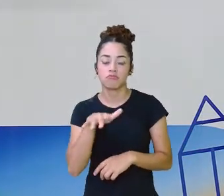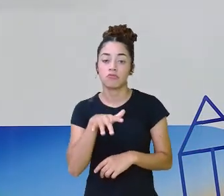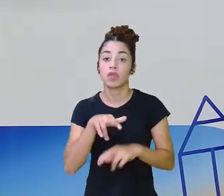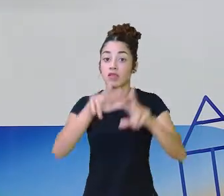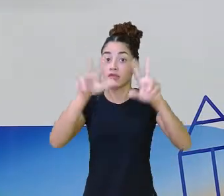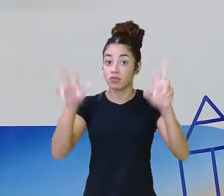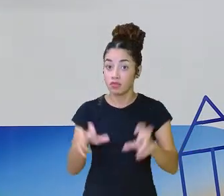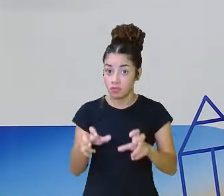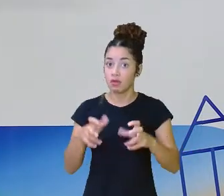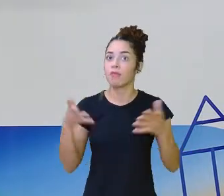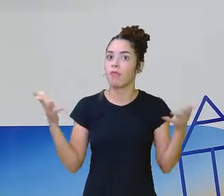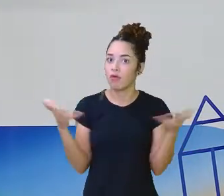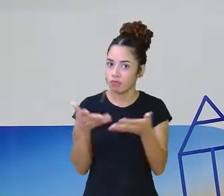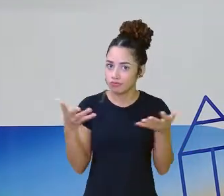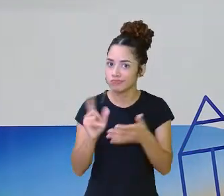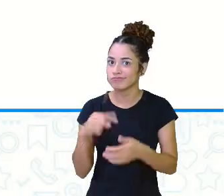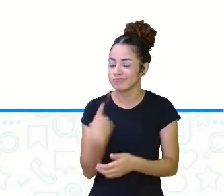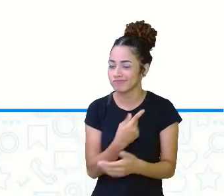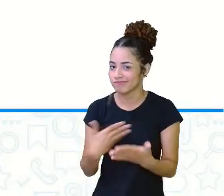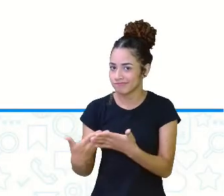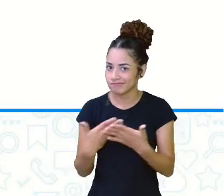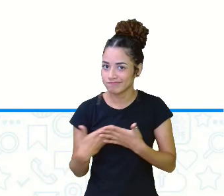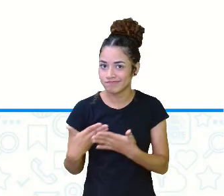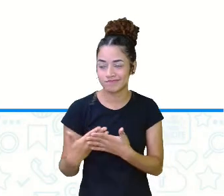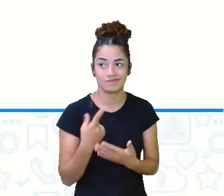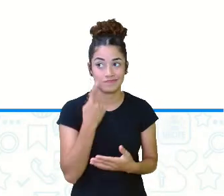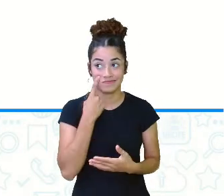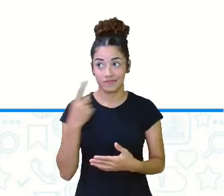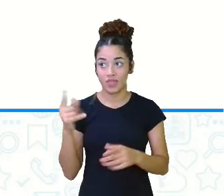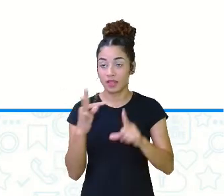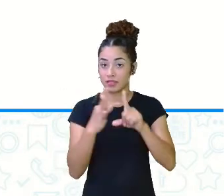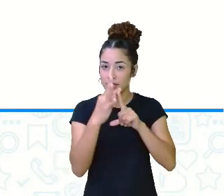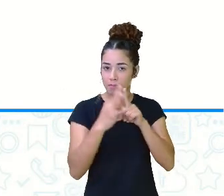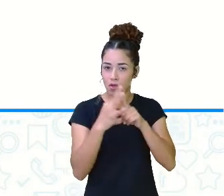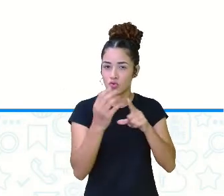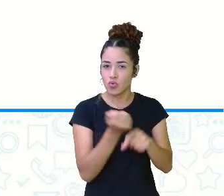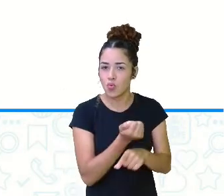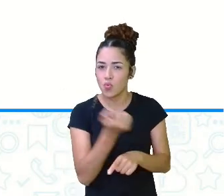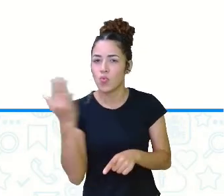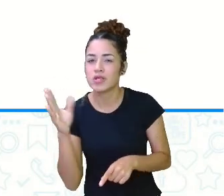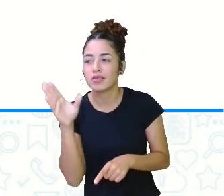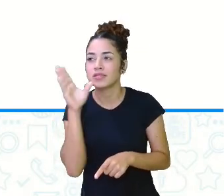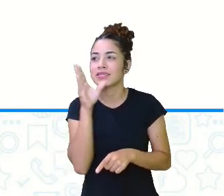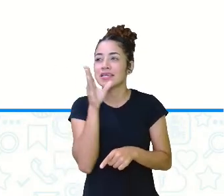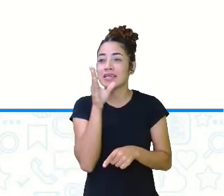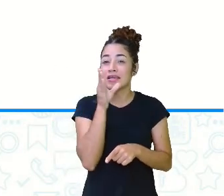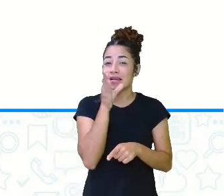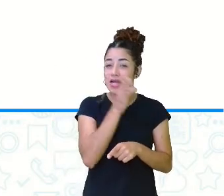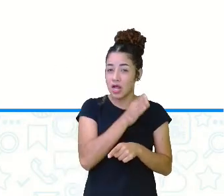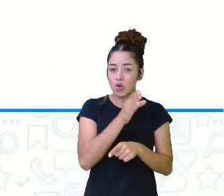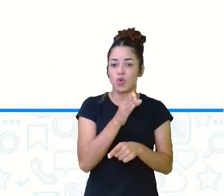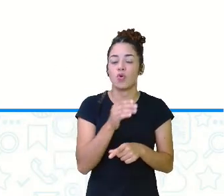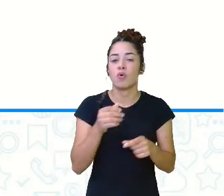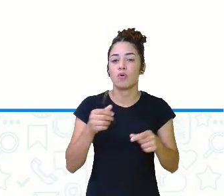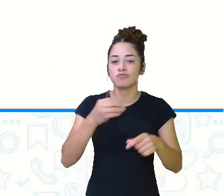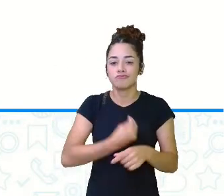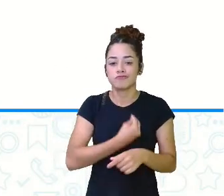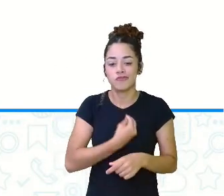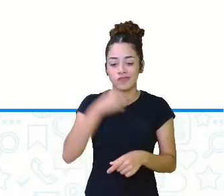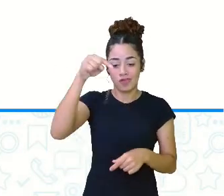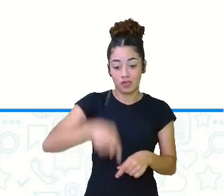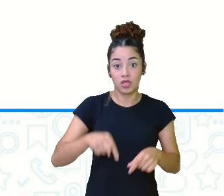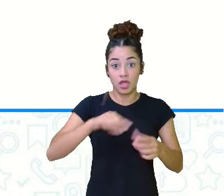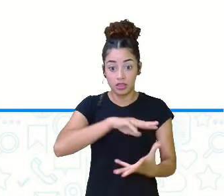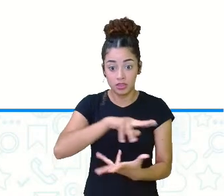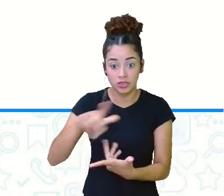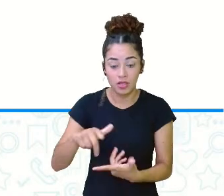esse assunto que a gente vai falar. Olha, a temperatura é a quantidade de calor presente na atmosfera naquele